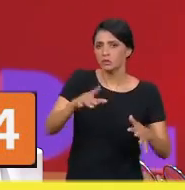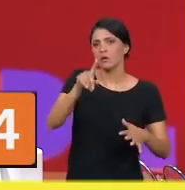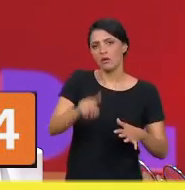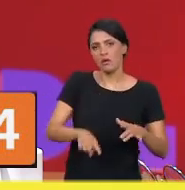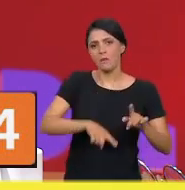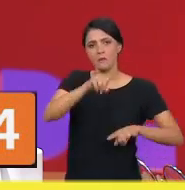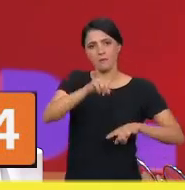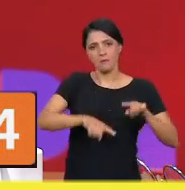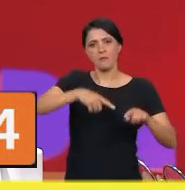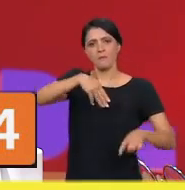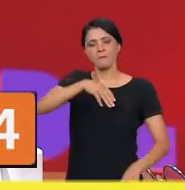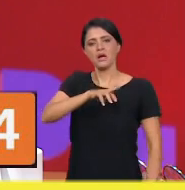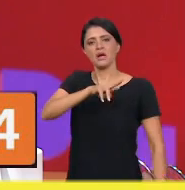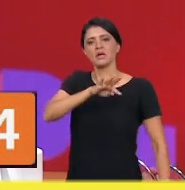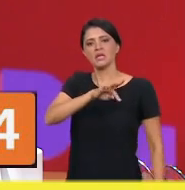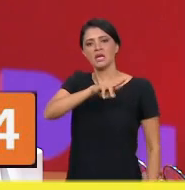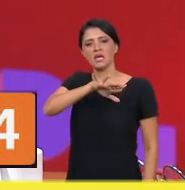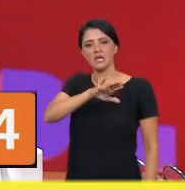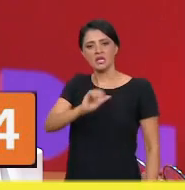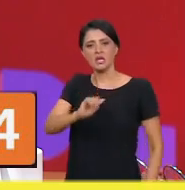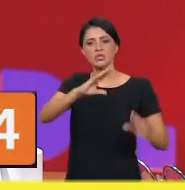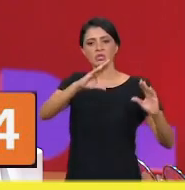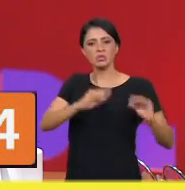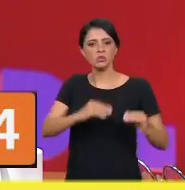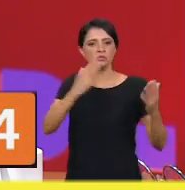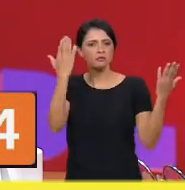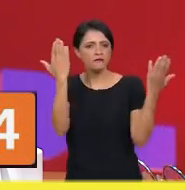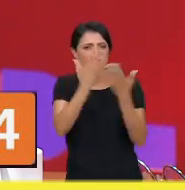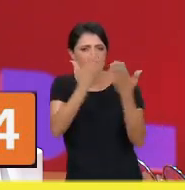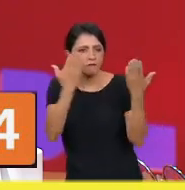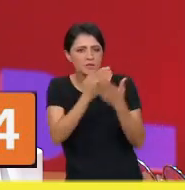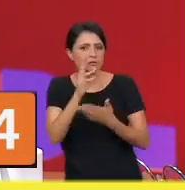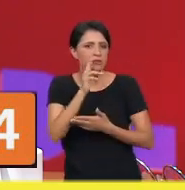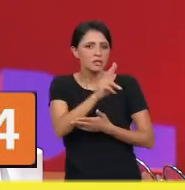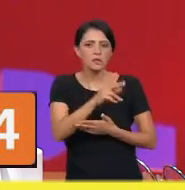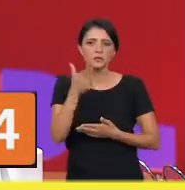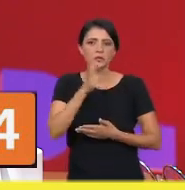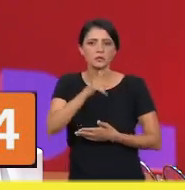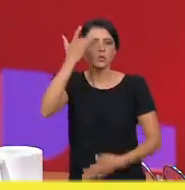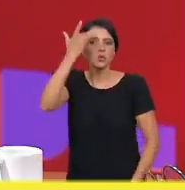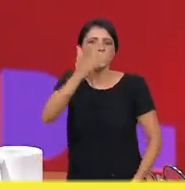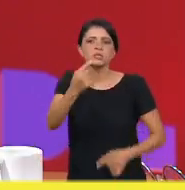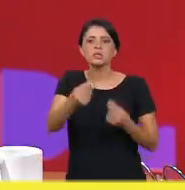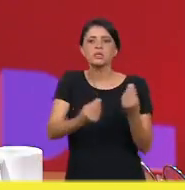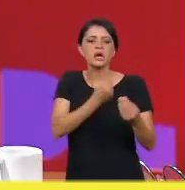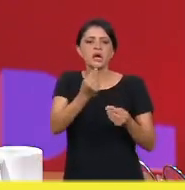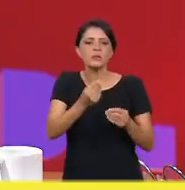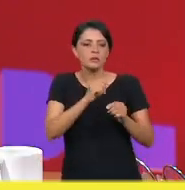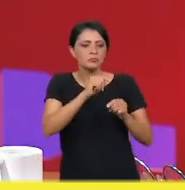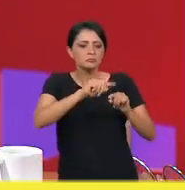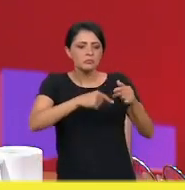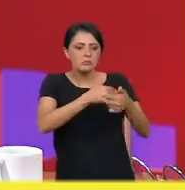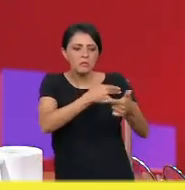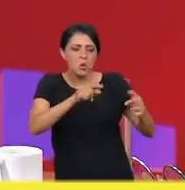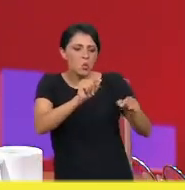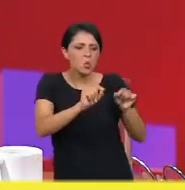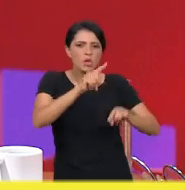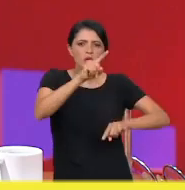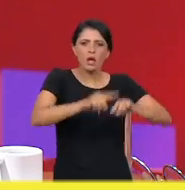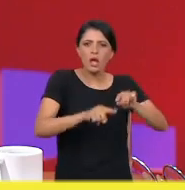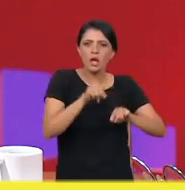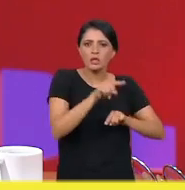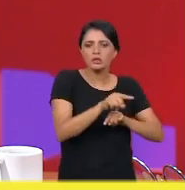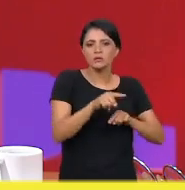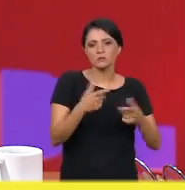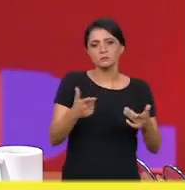matéria escura, uma matéria invisível, que a gente pode dizer, que a gente não sabe que partículas são essas dessa matéria invisível,